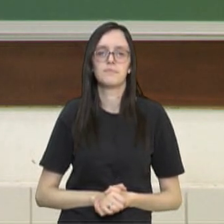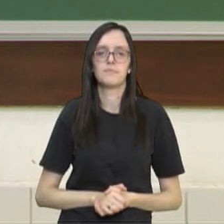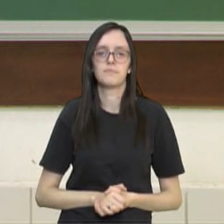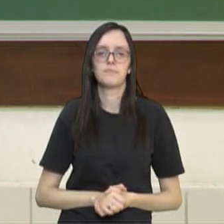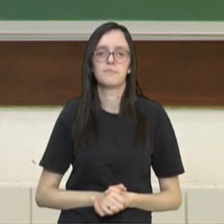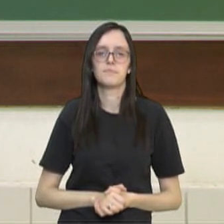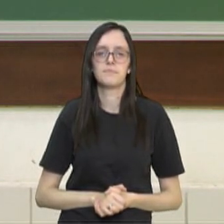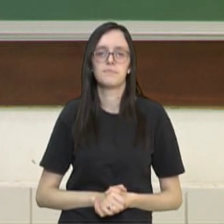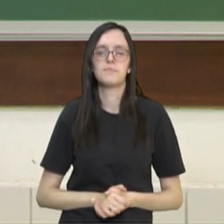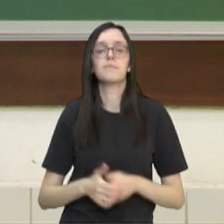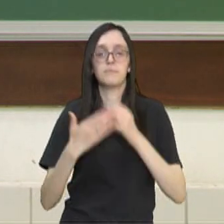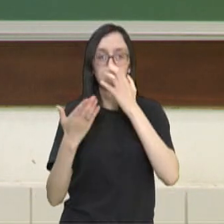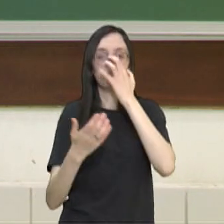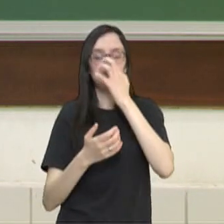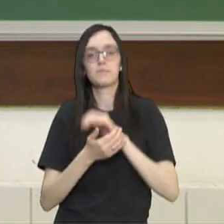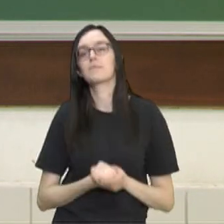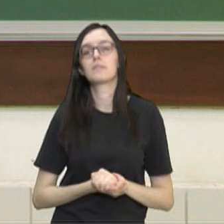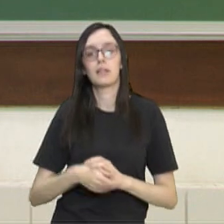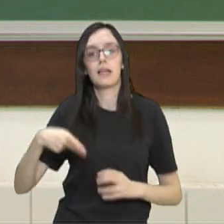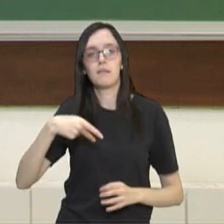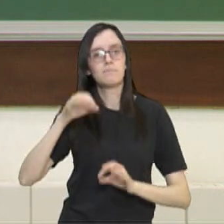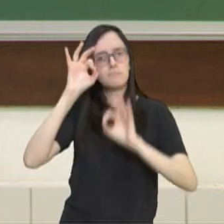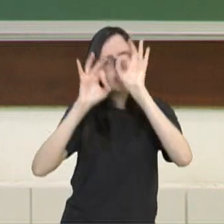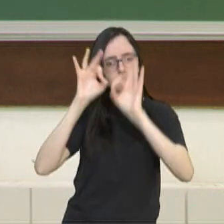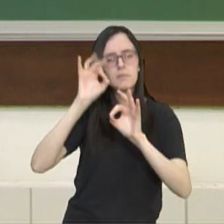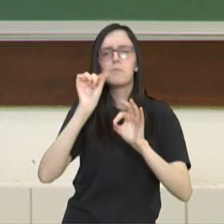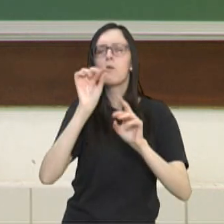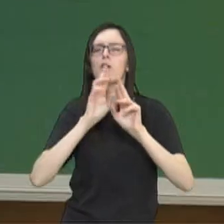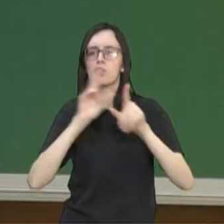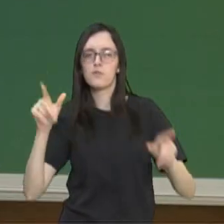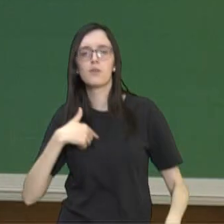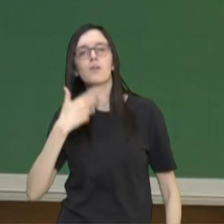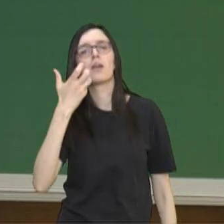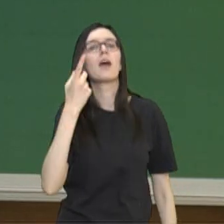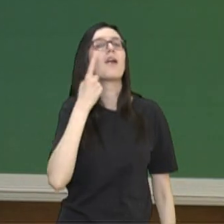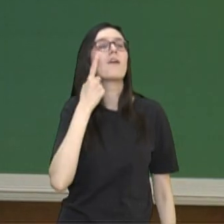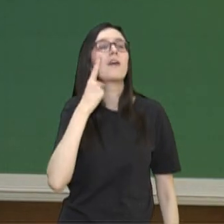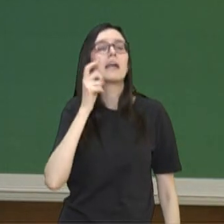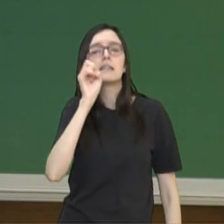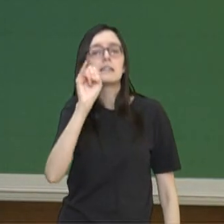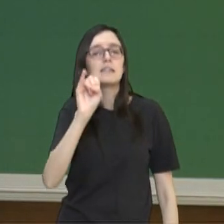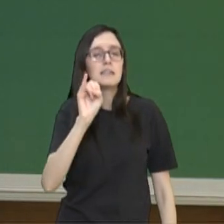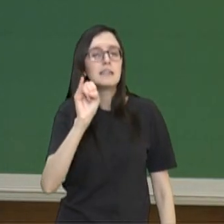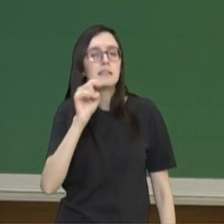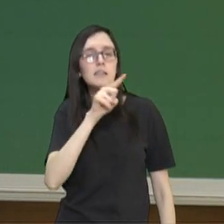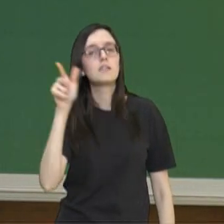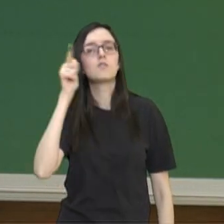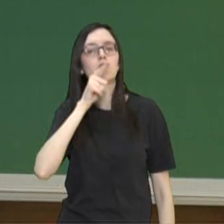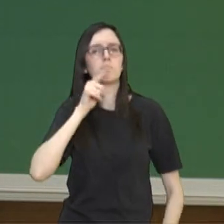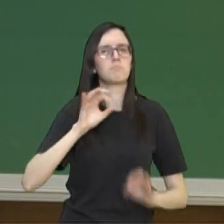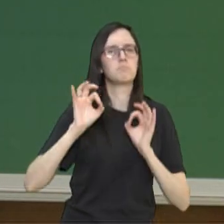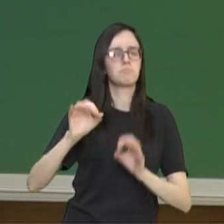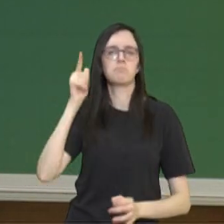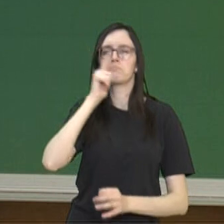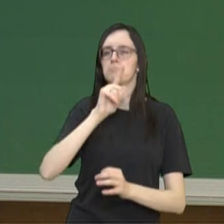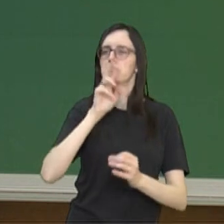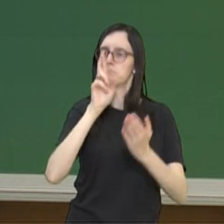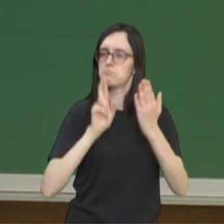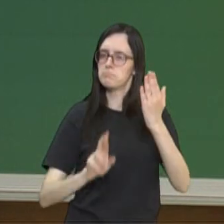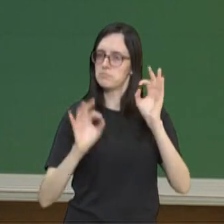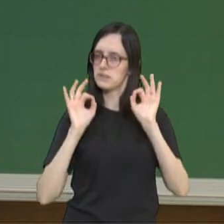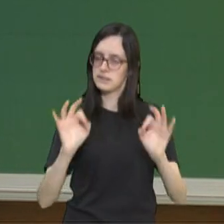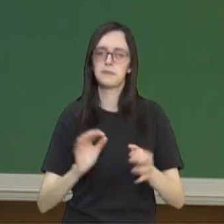né, esse talento desenvolvendo nas escolinhas esportivas, e a gente faz votos que tenham sucesso, né, nesse